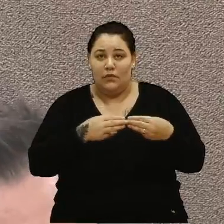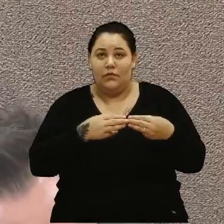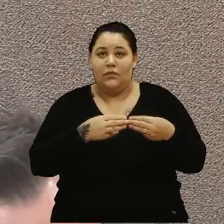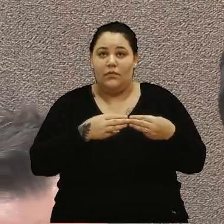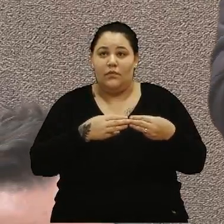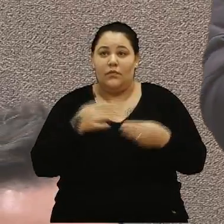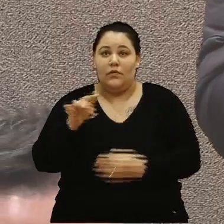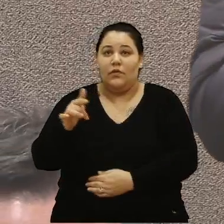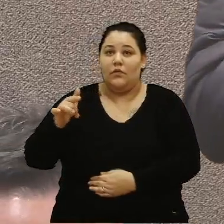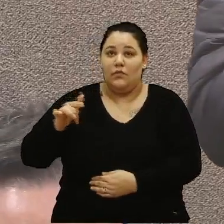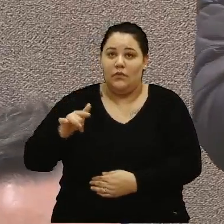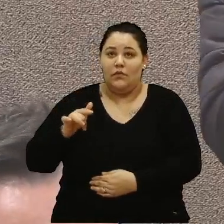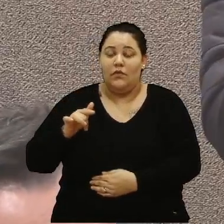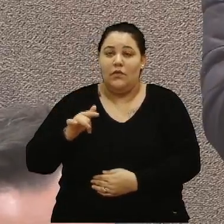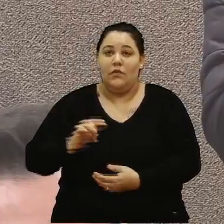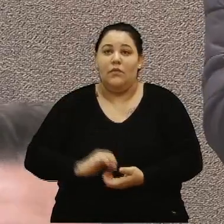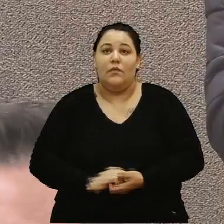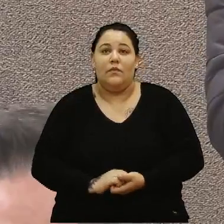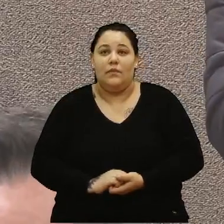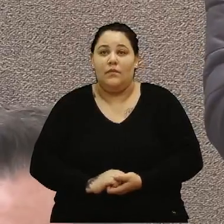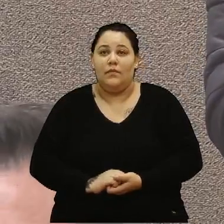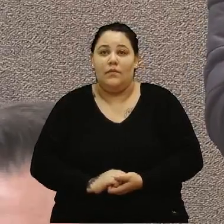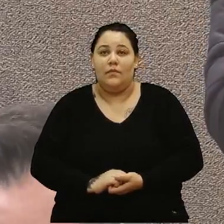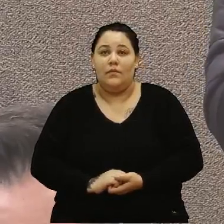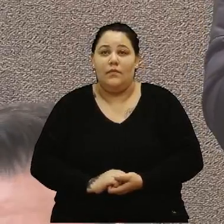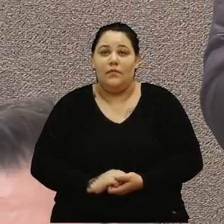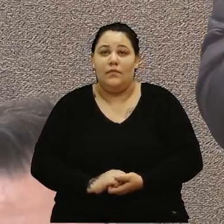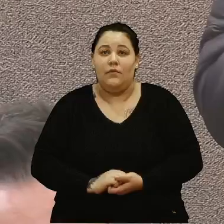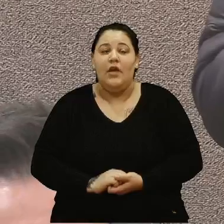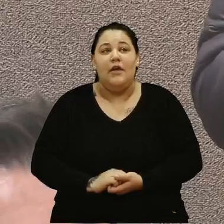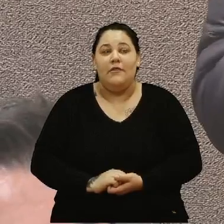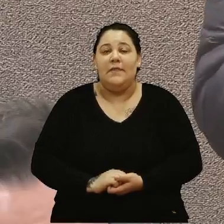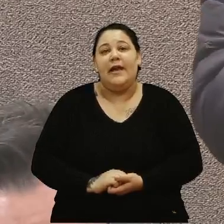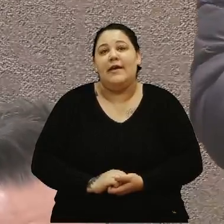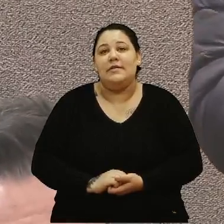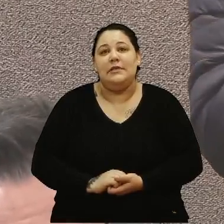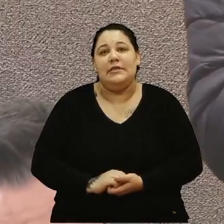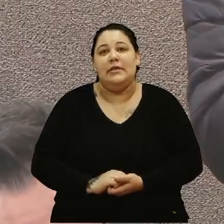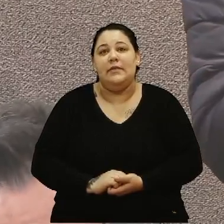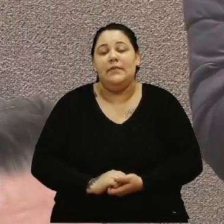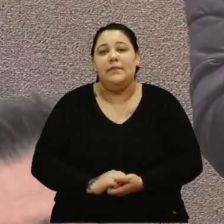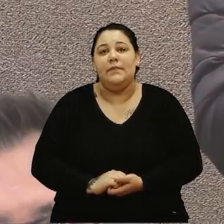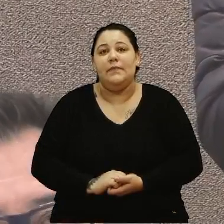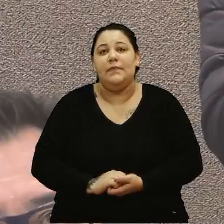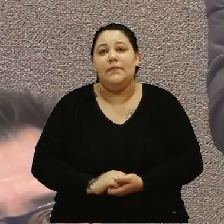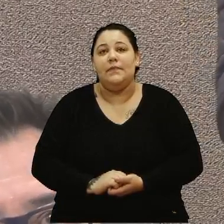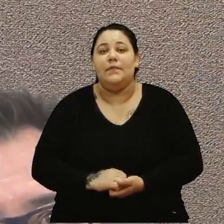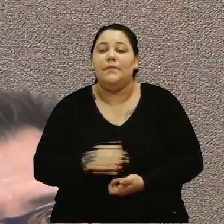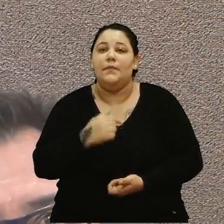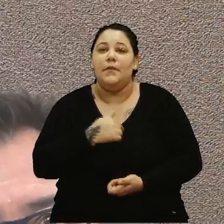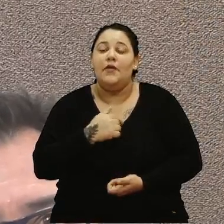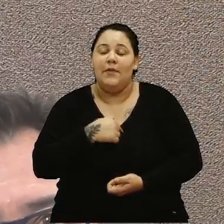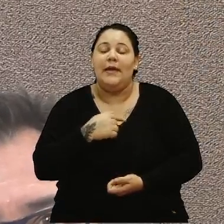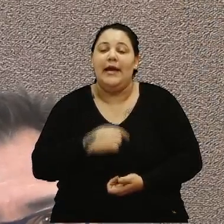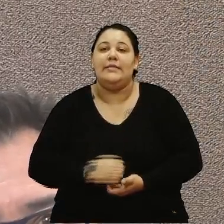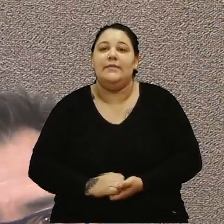ficam comprometidas, não tem mais o que fazer. Né? Era só botar não, por conta da equidade, da